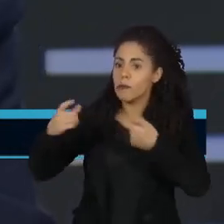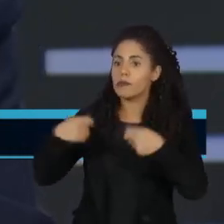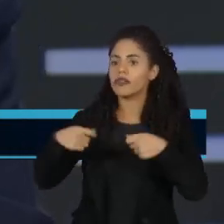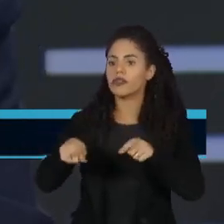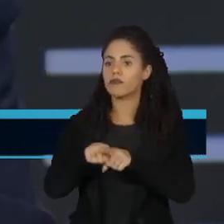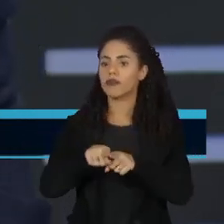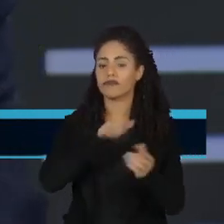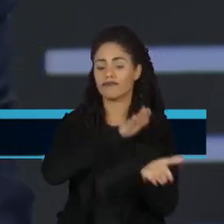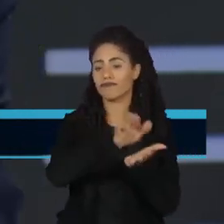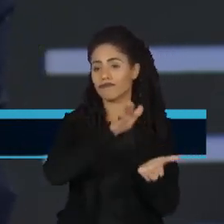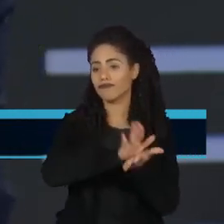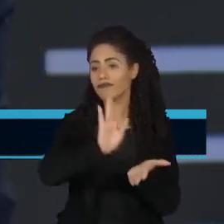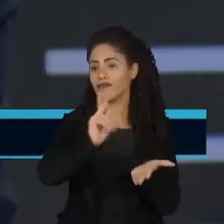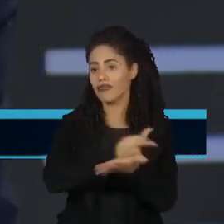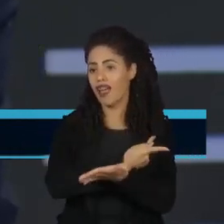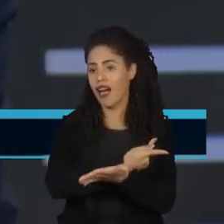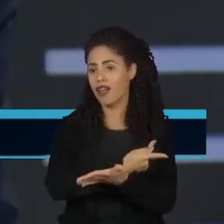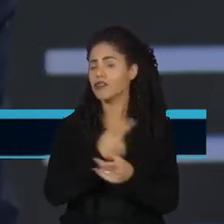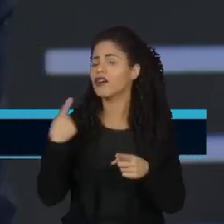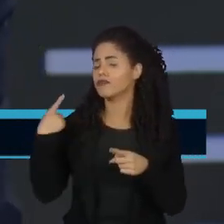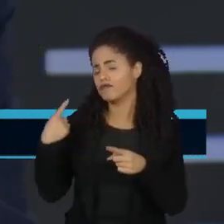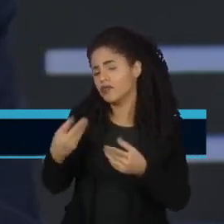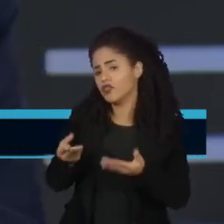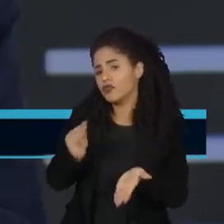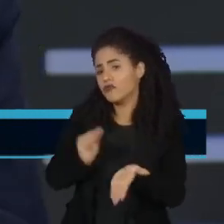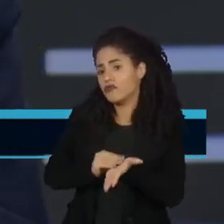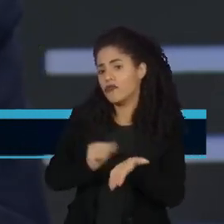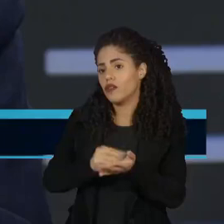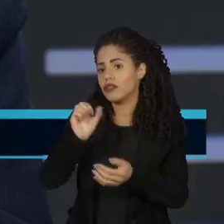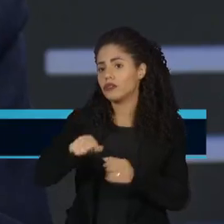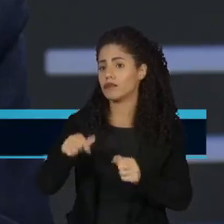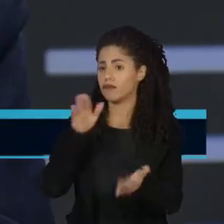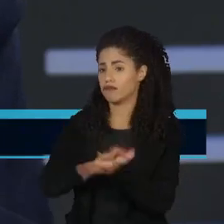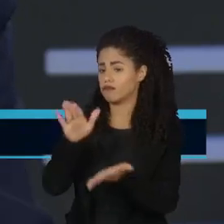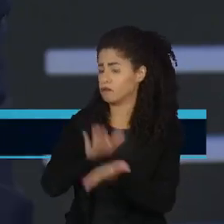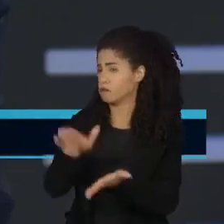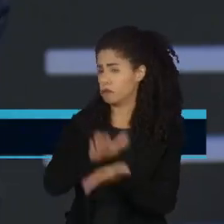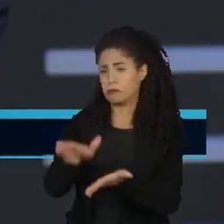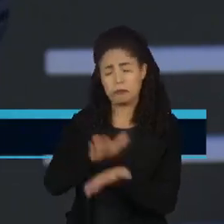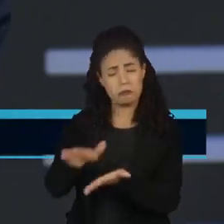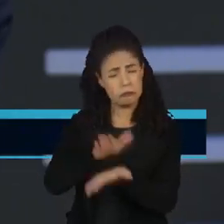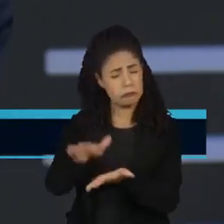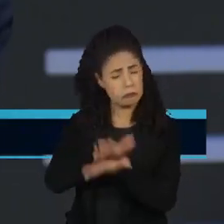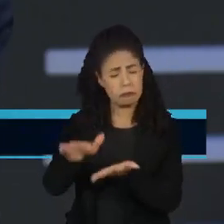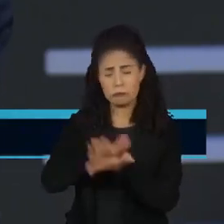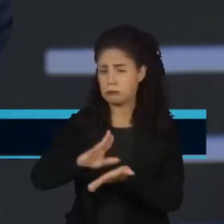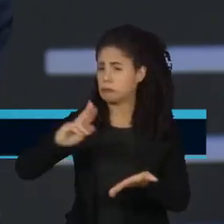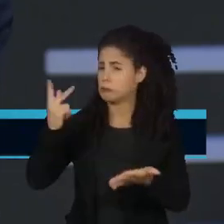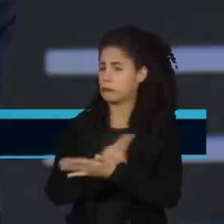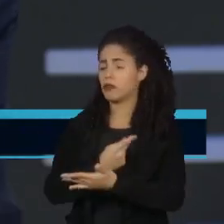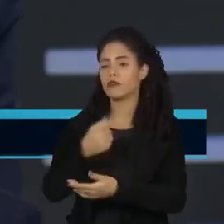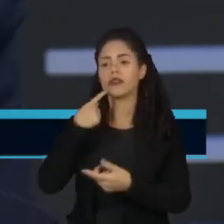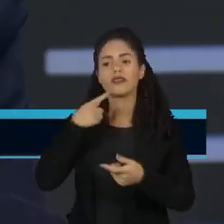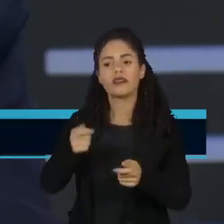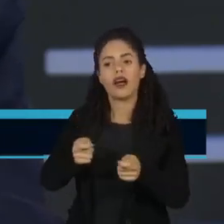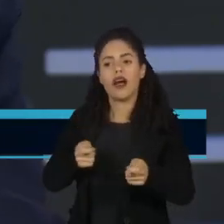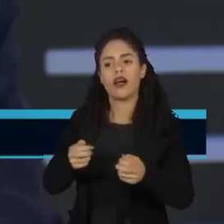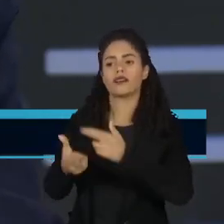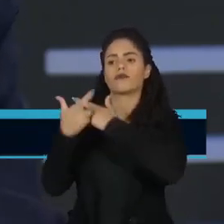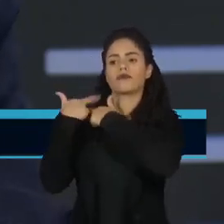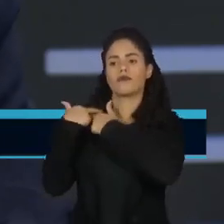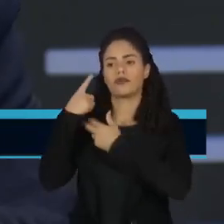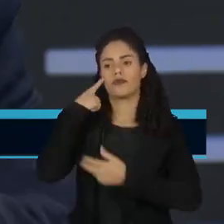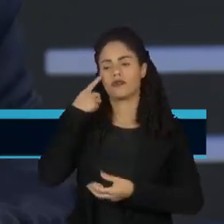mal o dinheiro público, que faltam recursos, faltam, mas o gasto atual é muito mal feito. Precisa ter responsabilidade nesse gasto e construir